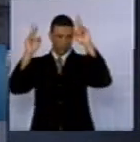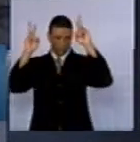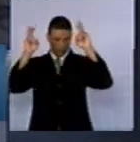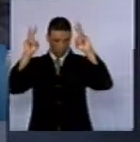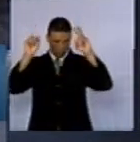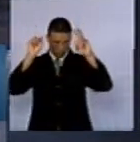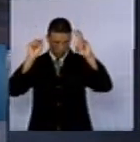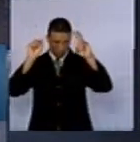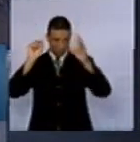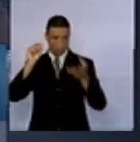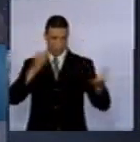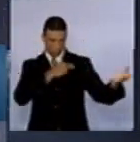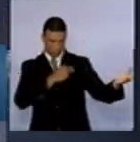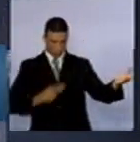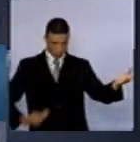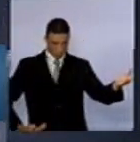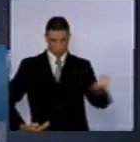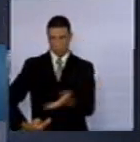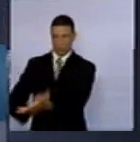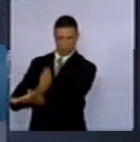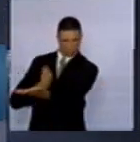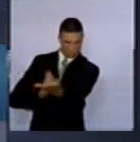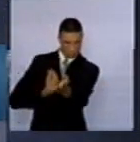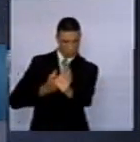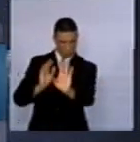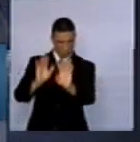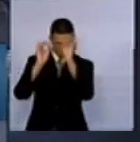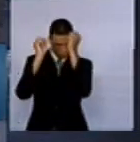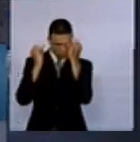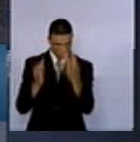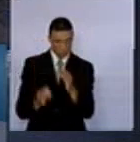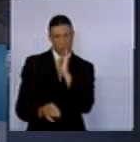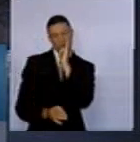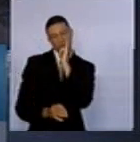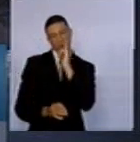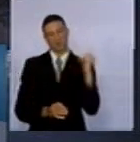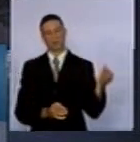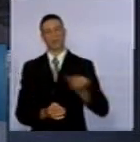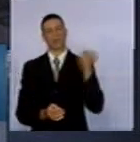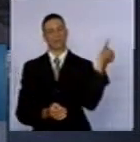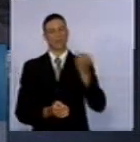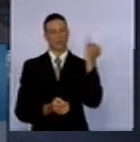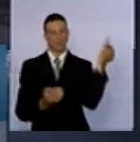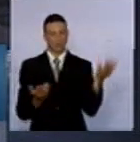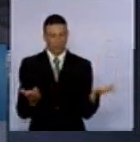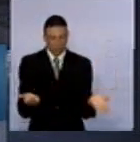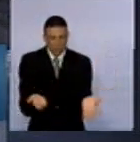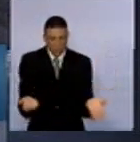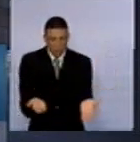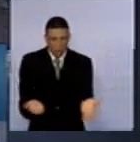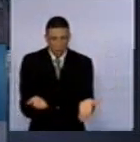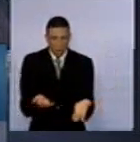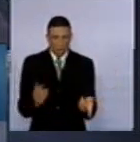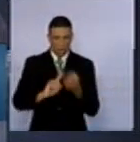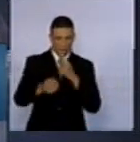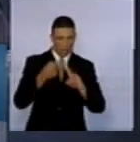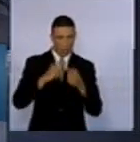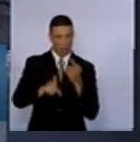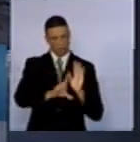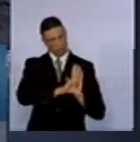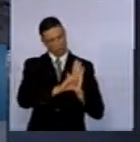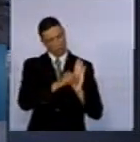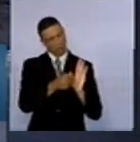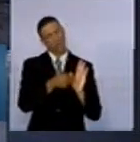e senhores membros do tribunal que nós temos uma questão que precisa ser tratada no bojo desse dessa lei